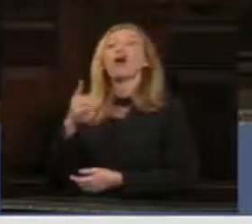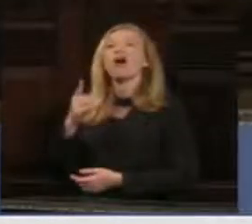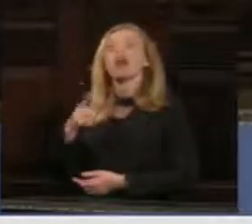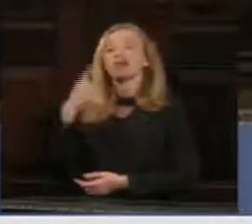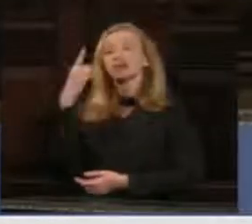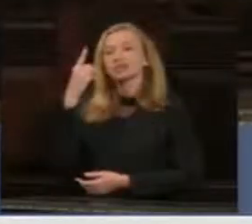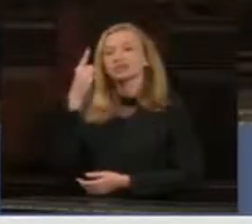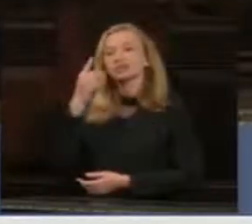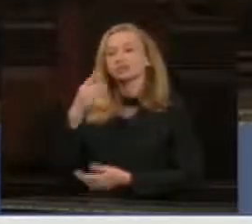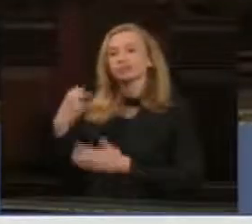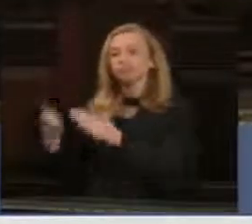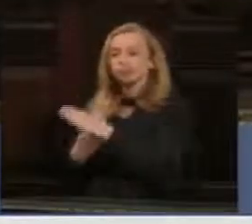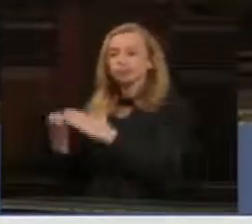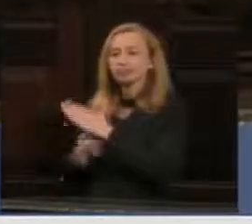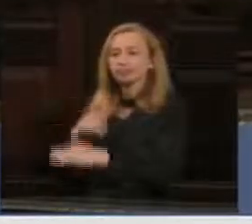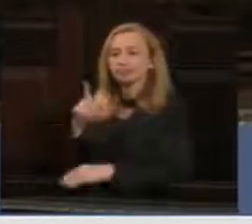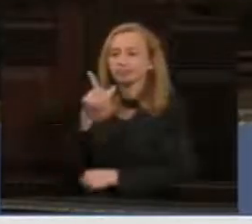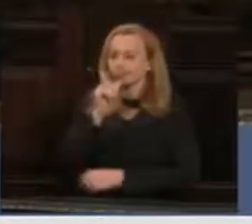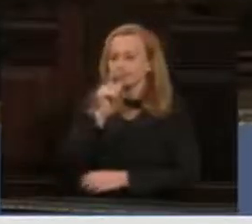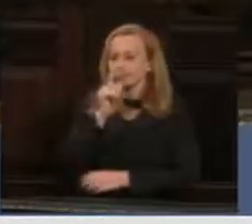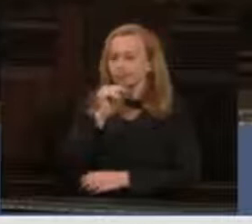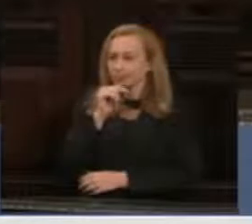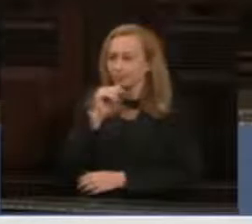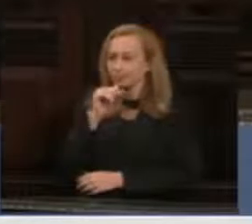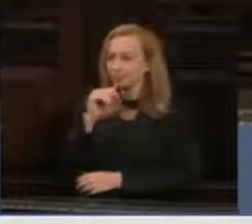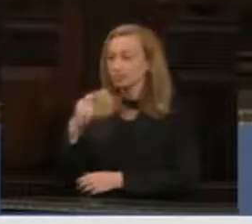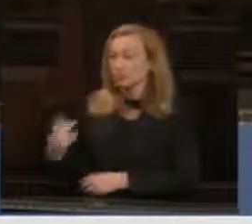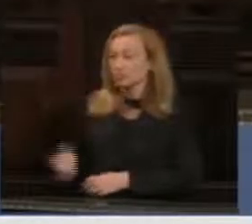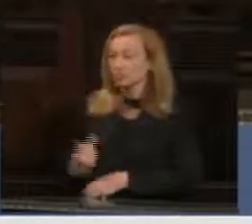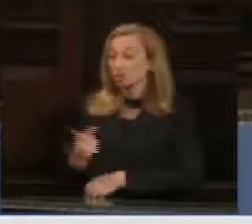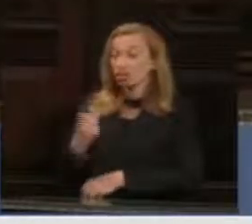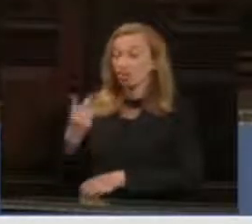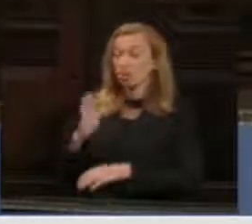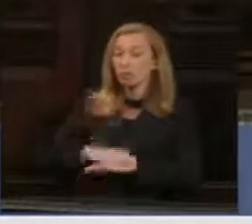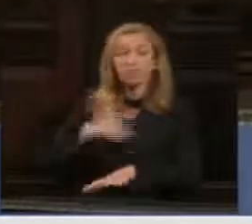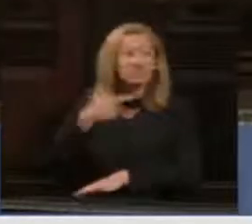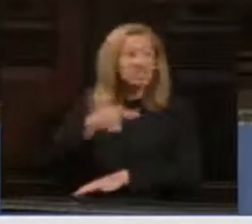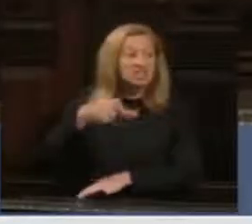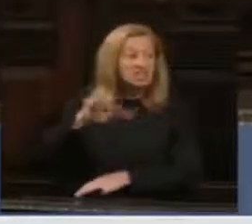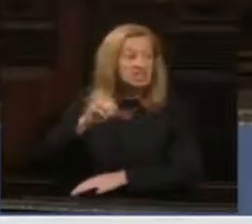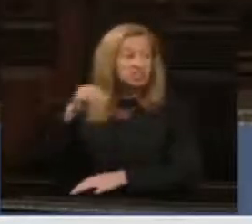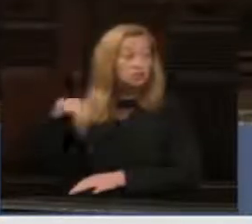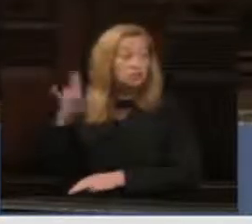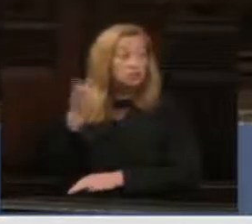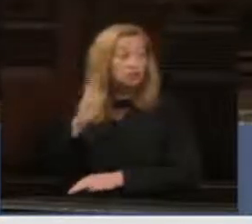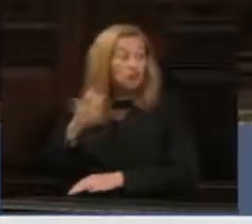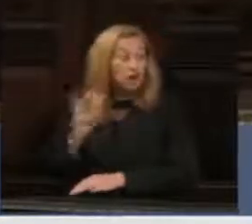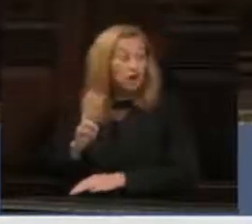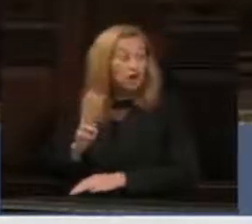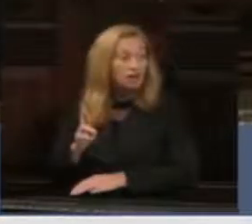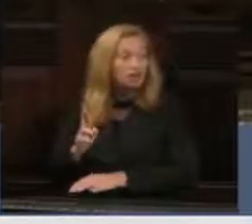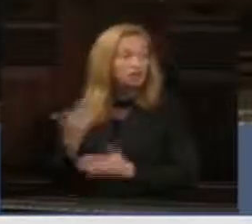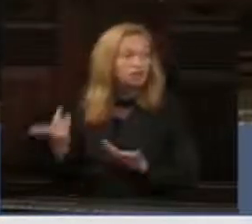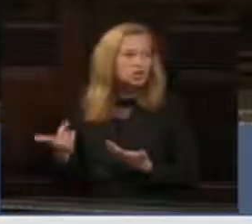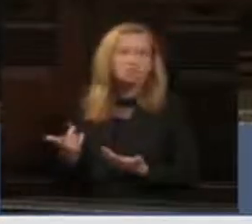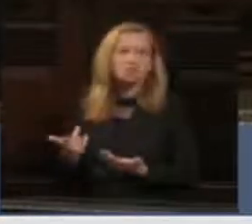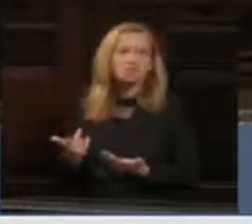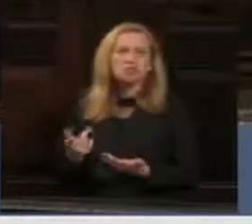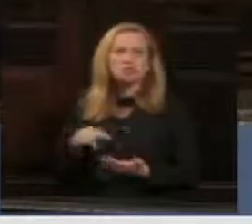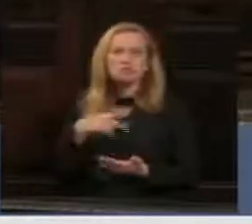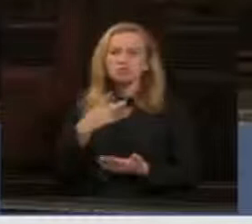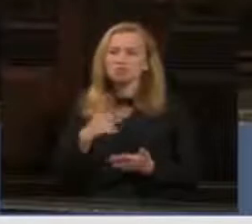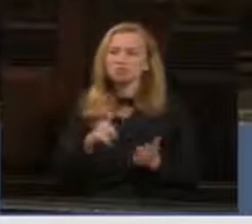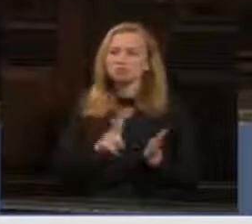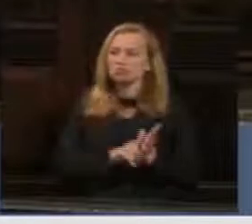do que 700 milhões de reais. Não é, como saiu na matéria, uma economia de 8 milhões